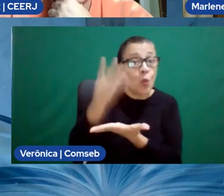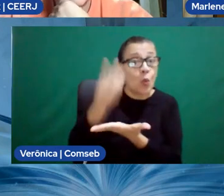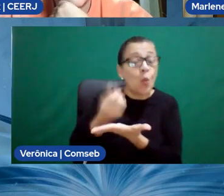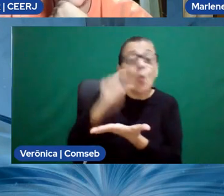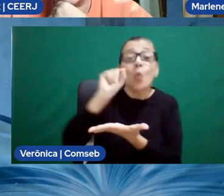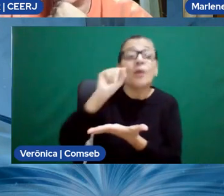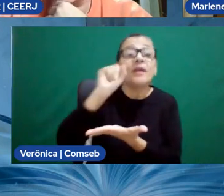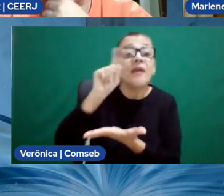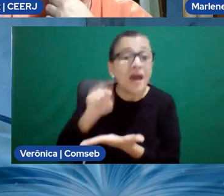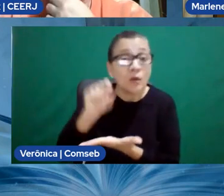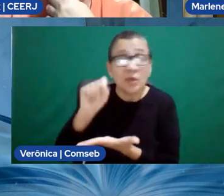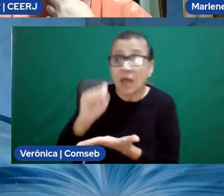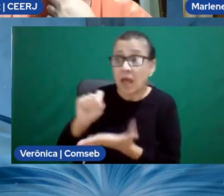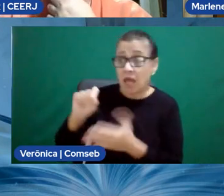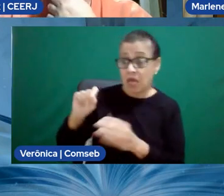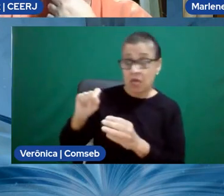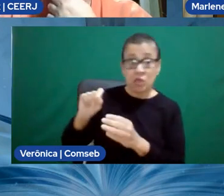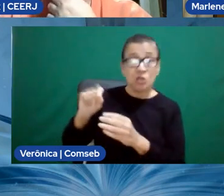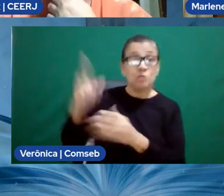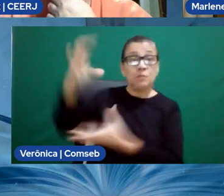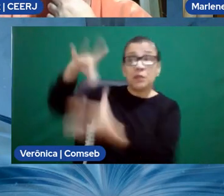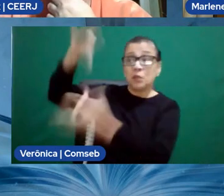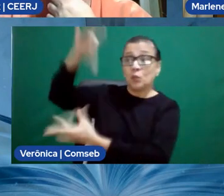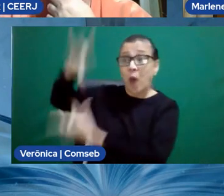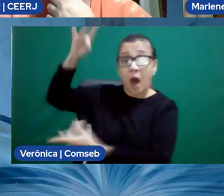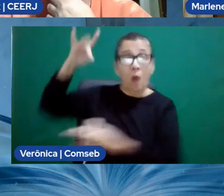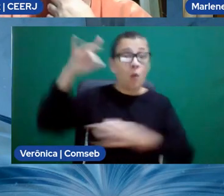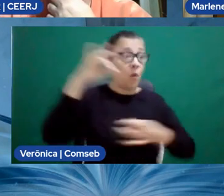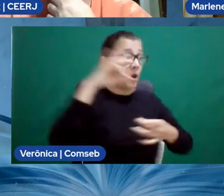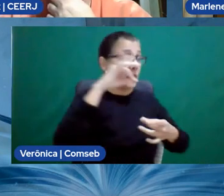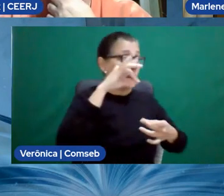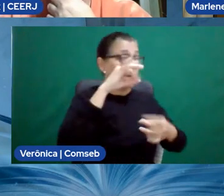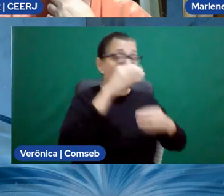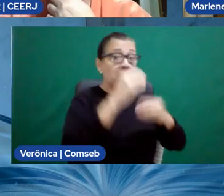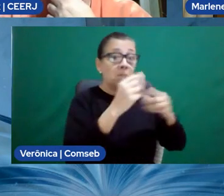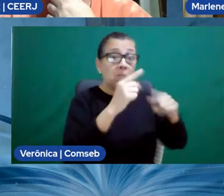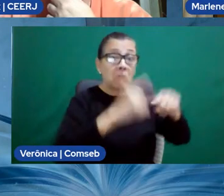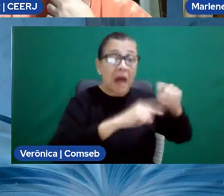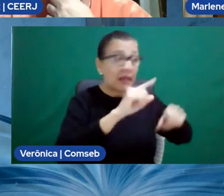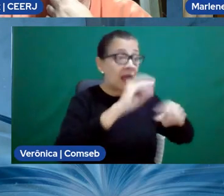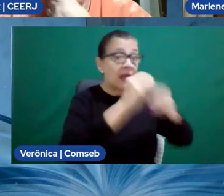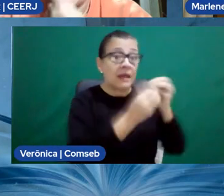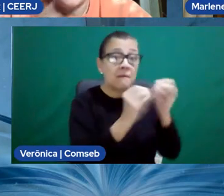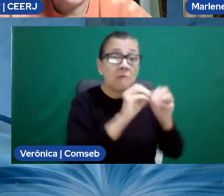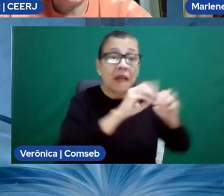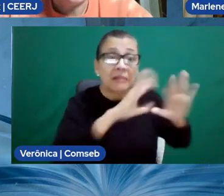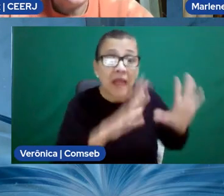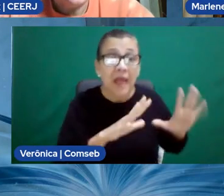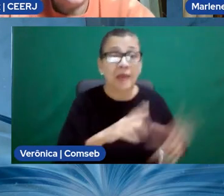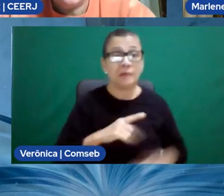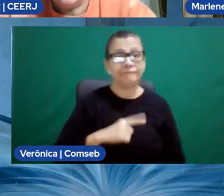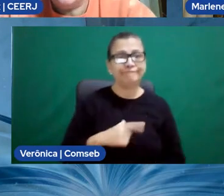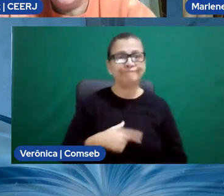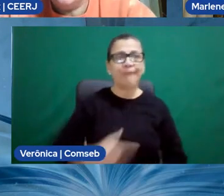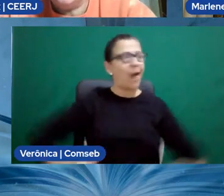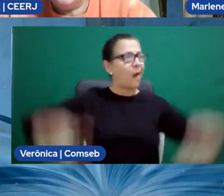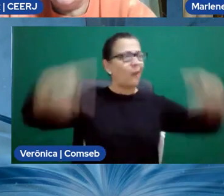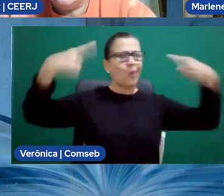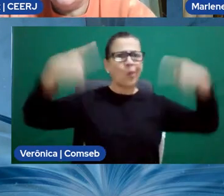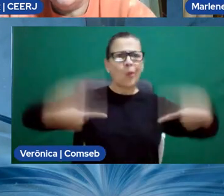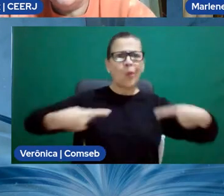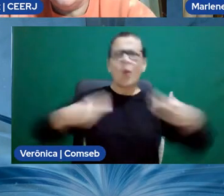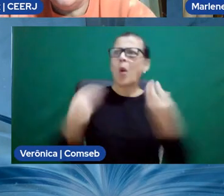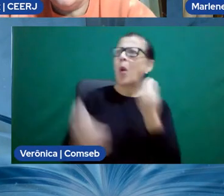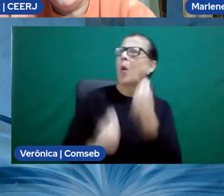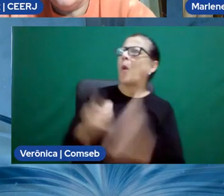espiritual e o que é material. Foi uma luta travada entre os que acreditavam, não acreditavam que Deus havia